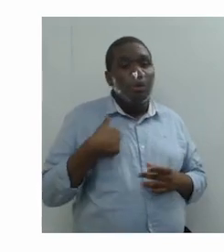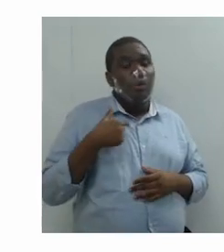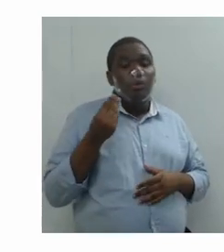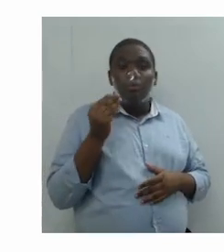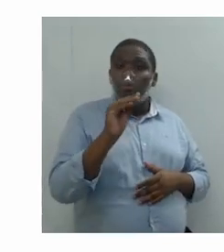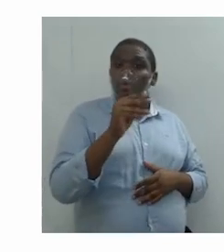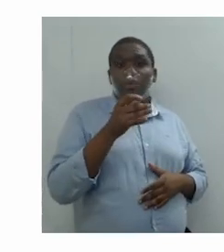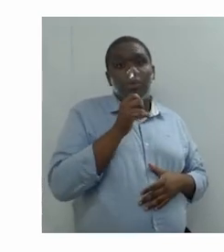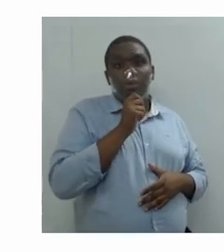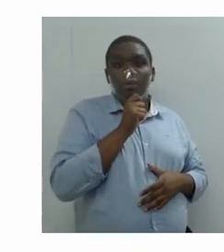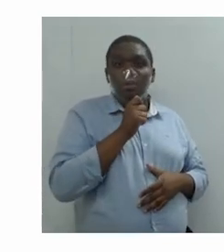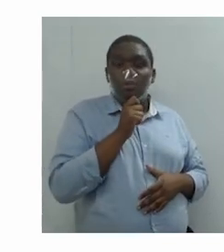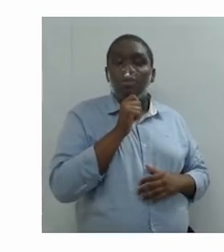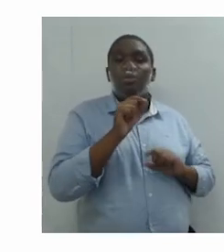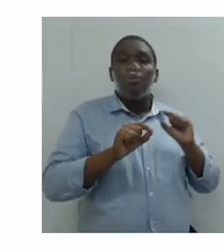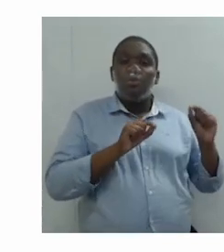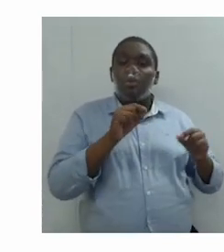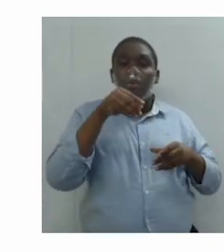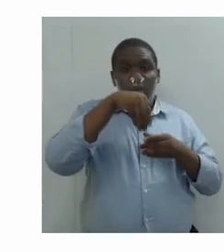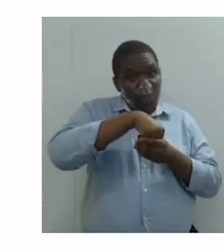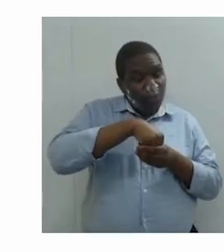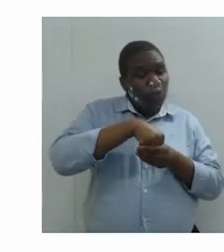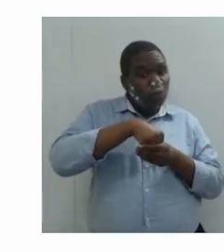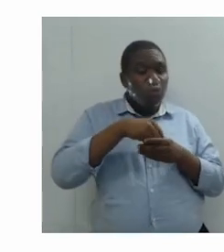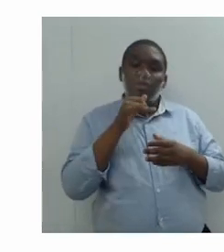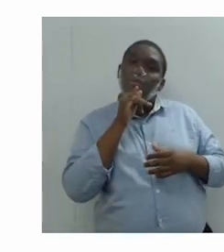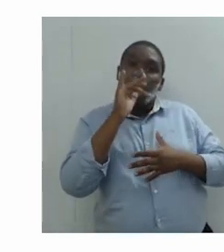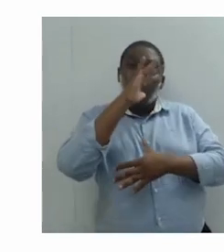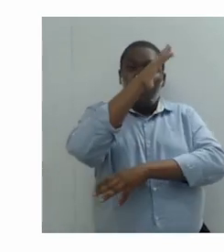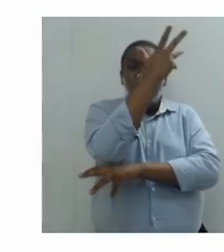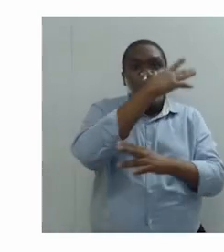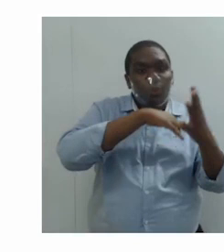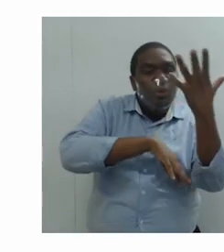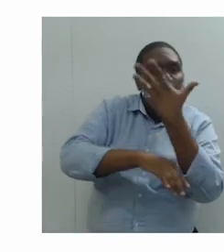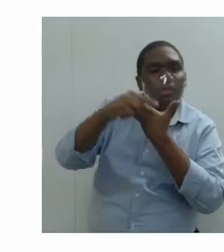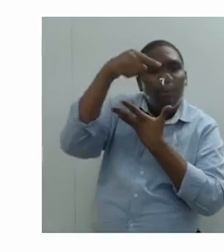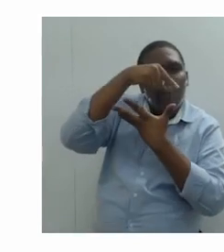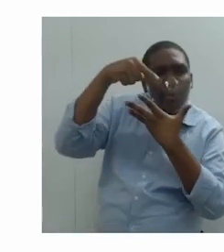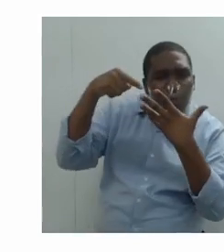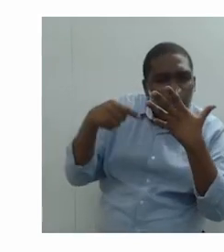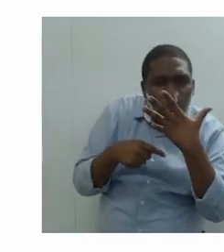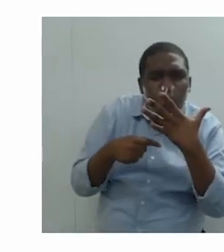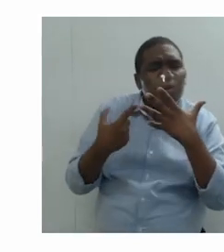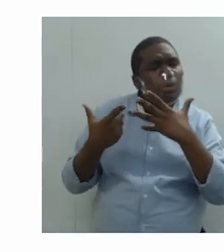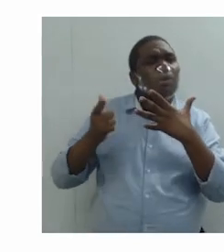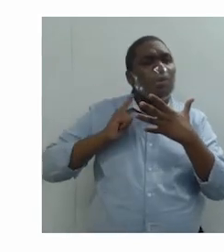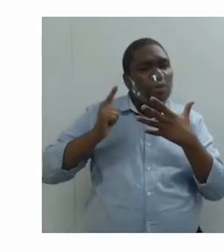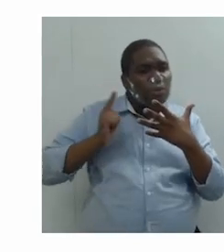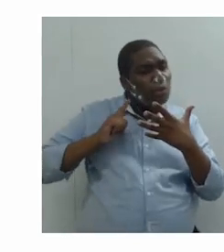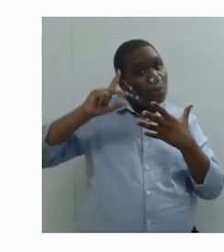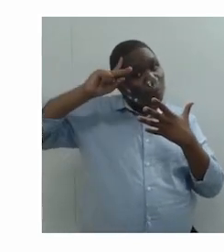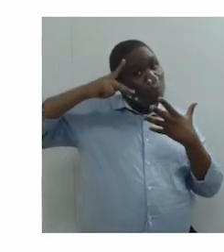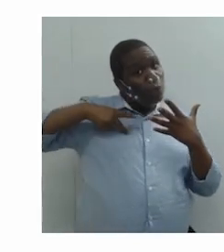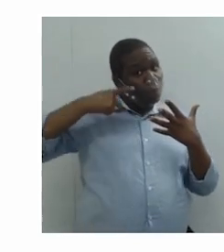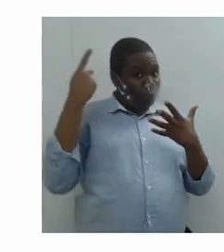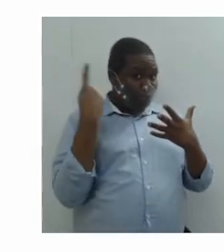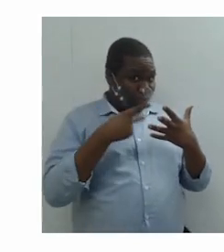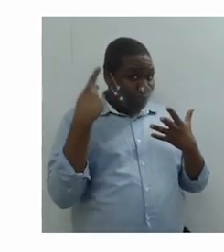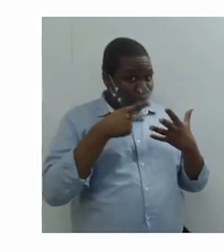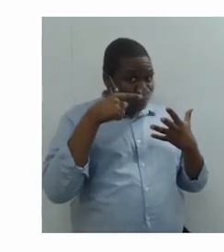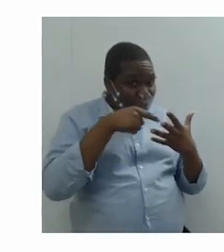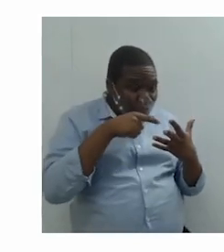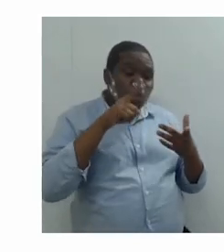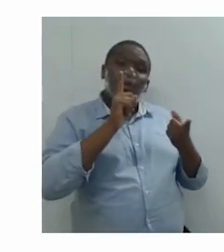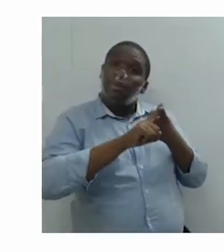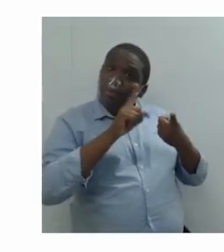coloquei. Dentro dos elementos da natureza, os próprios elementos da natureza também